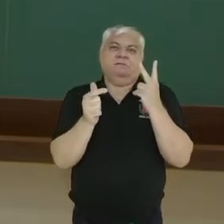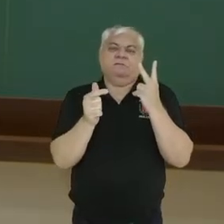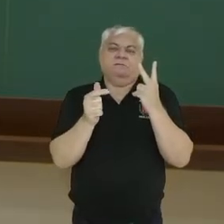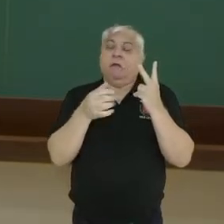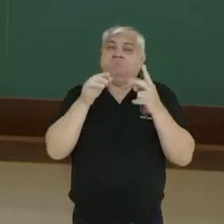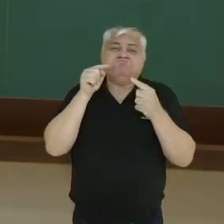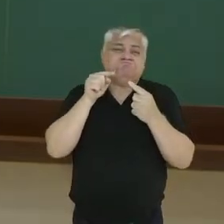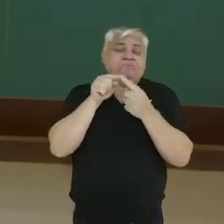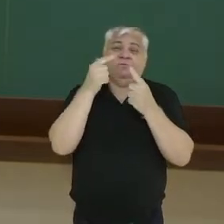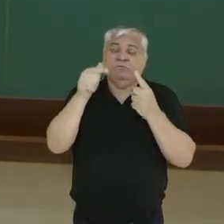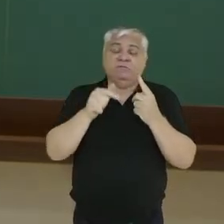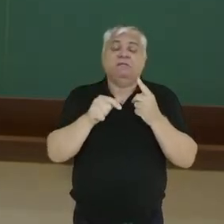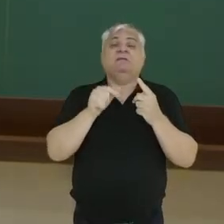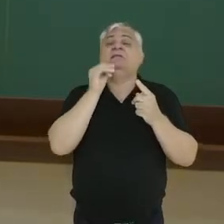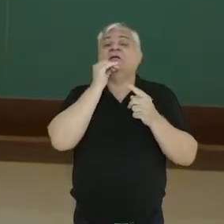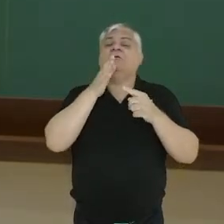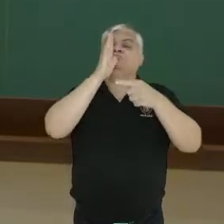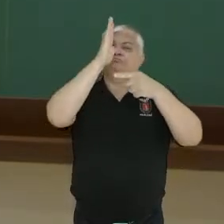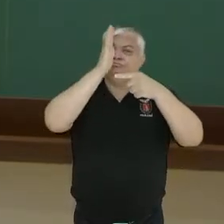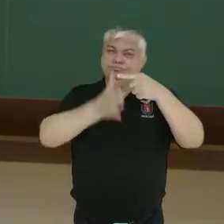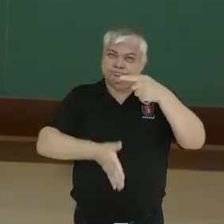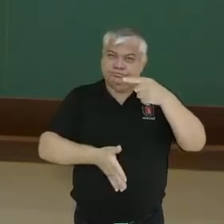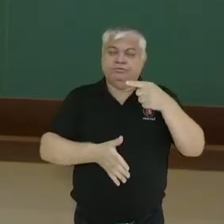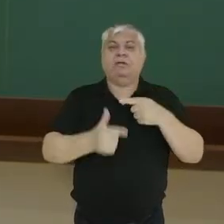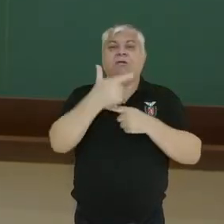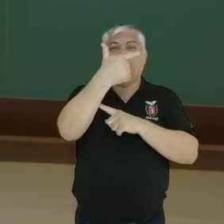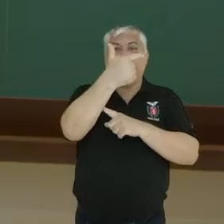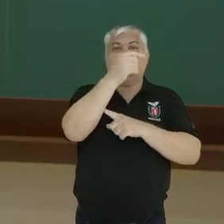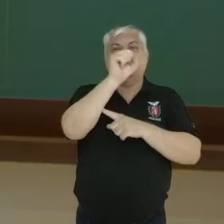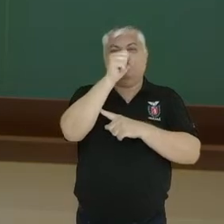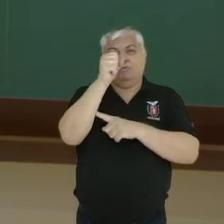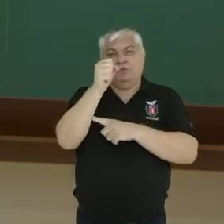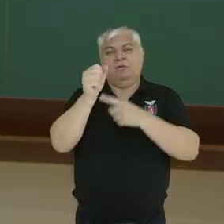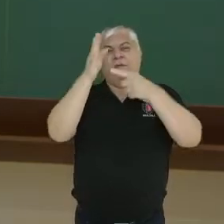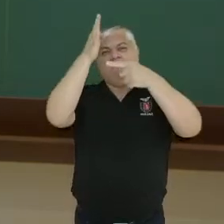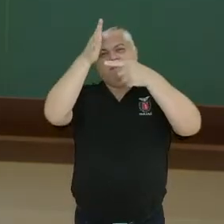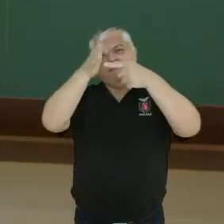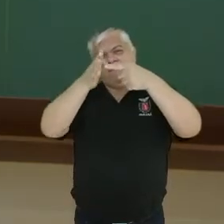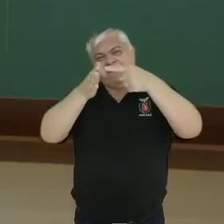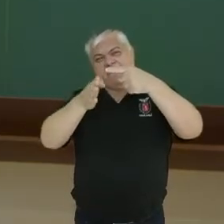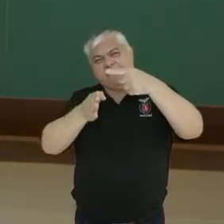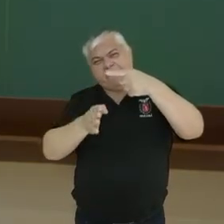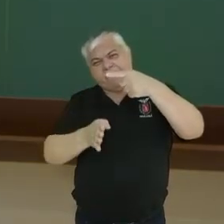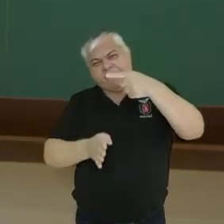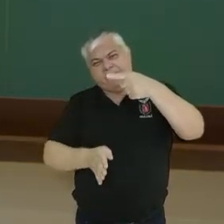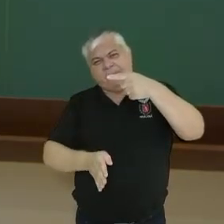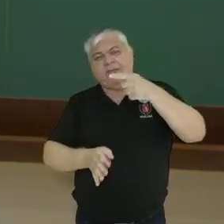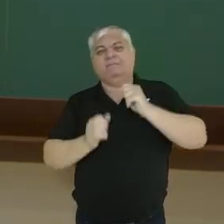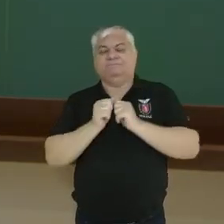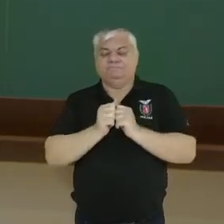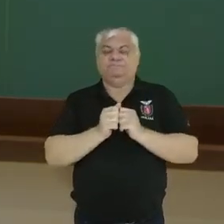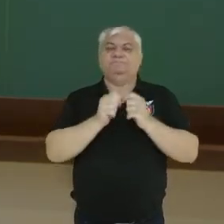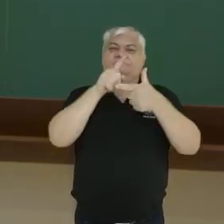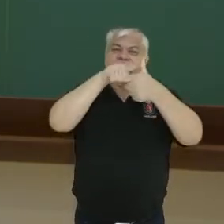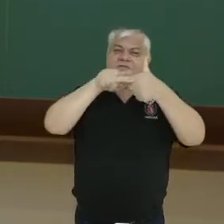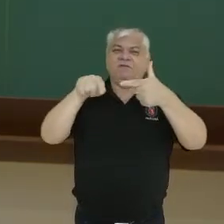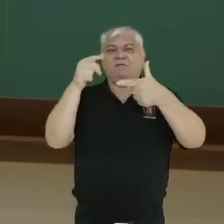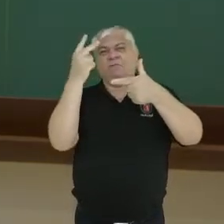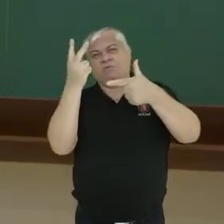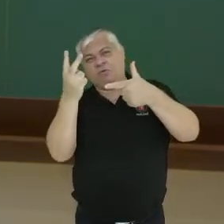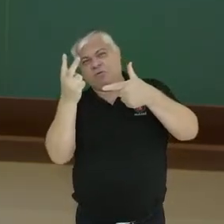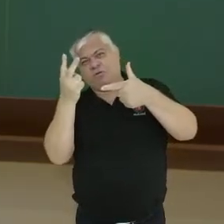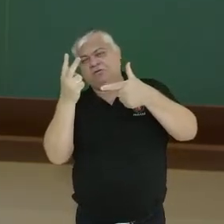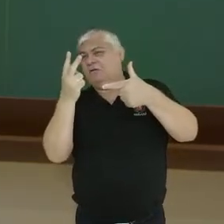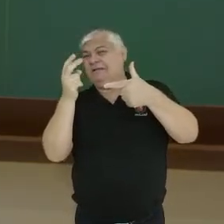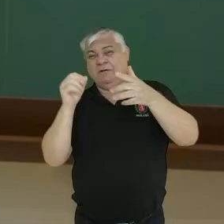exata, você pode fatorar. Você coloca o 288 e vai dividindo nos números primos, certo? Divide por 2. Quando não